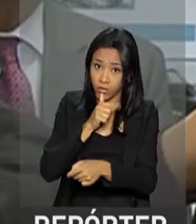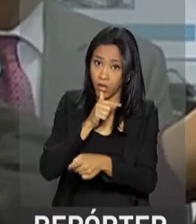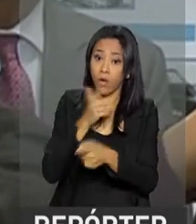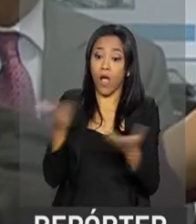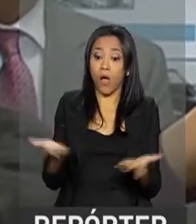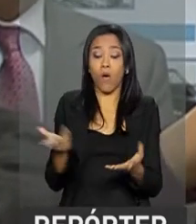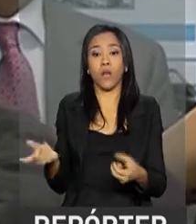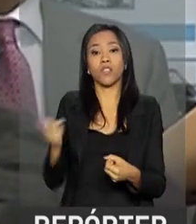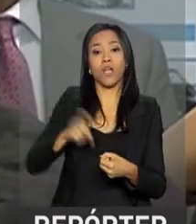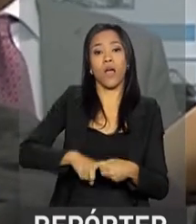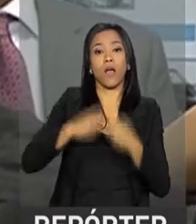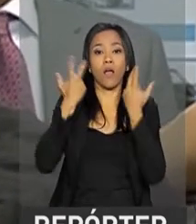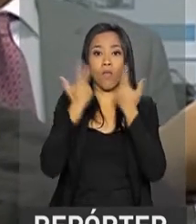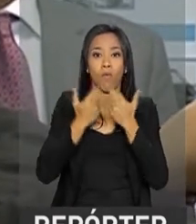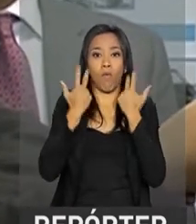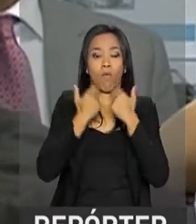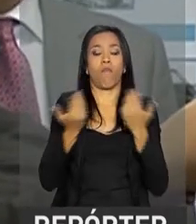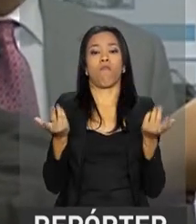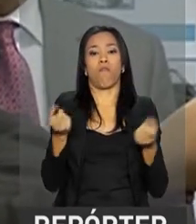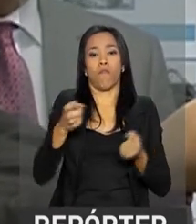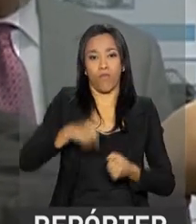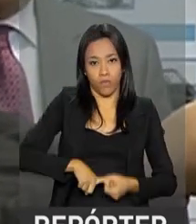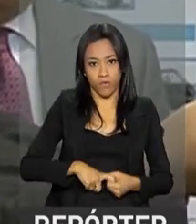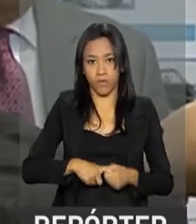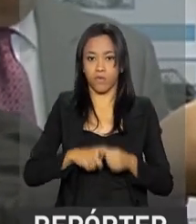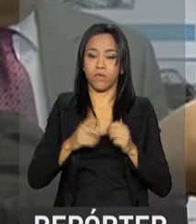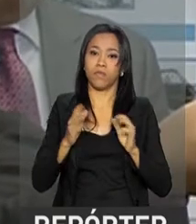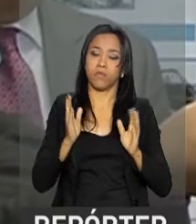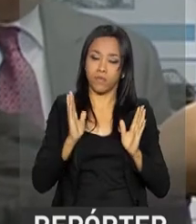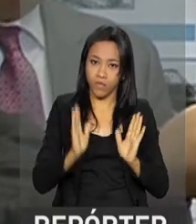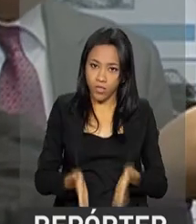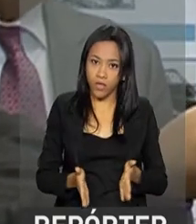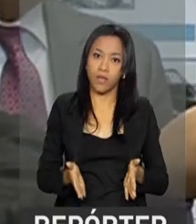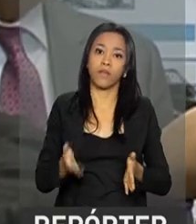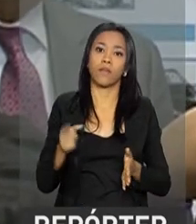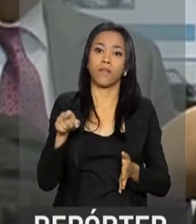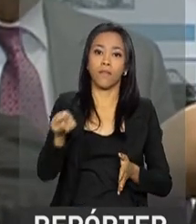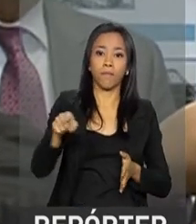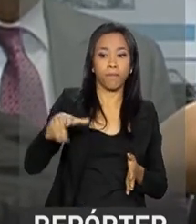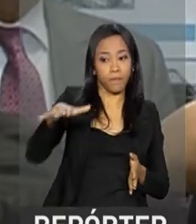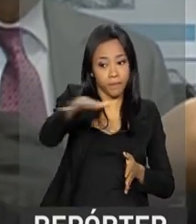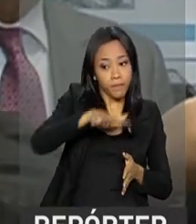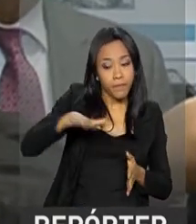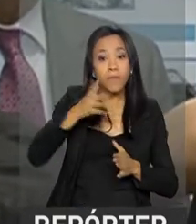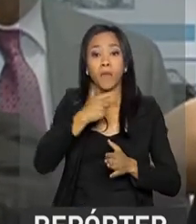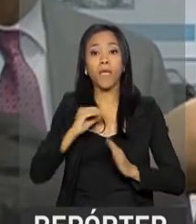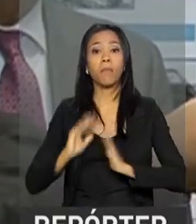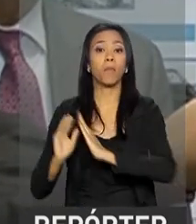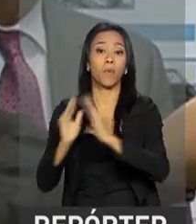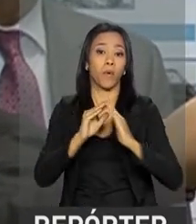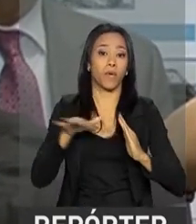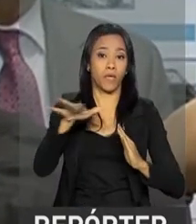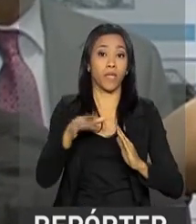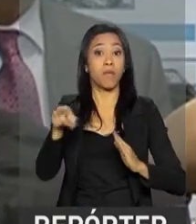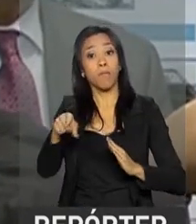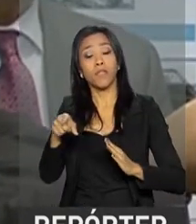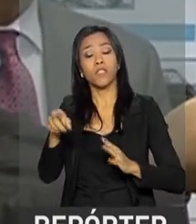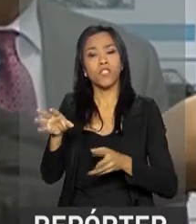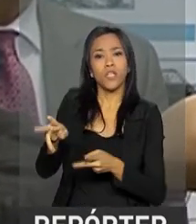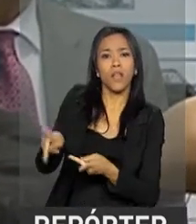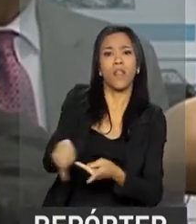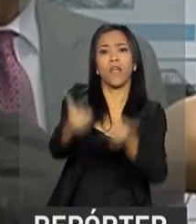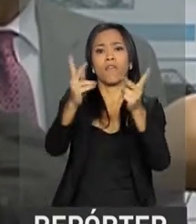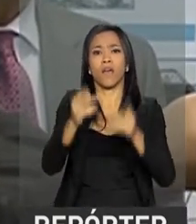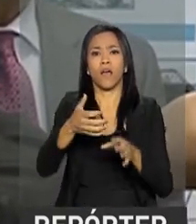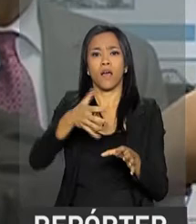da oferta hídrica saindo de qualquer risco ido com aquela população para transferirmos este conjunto de